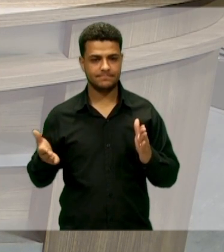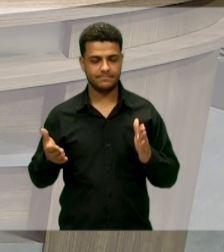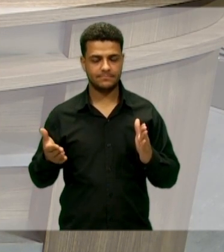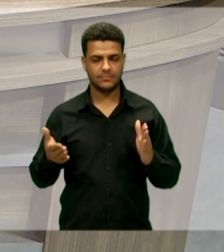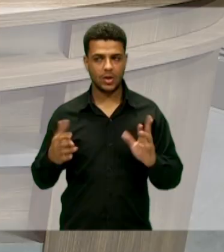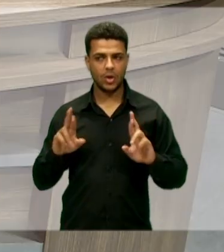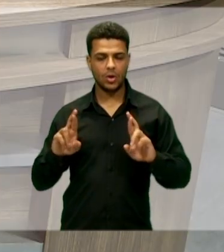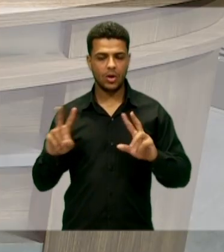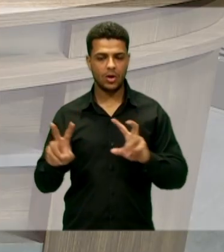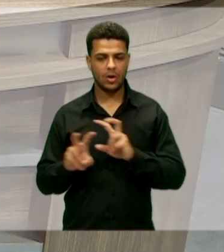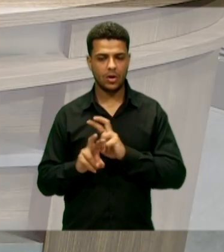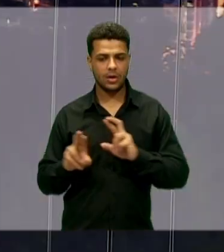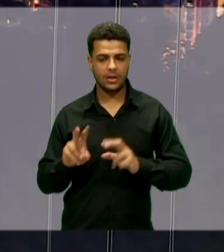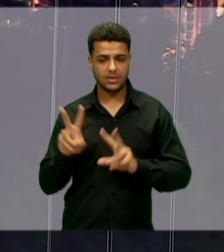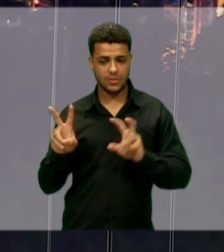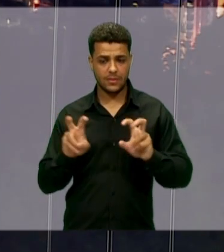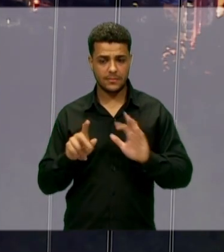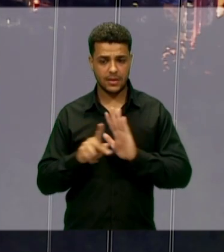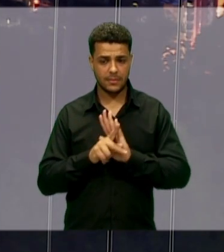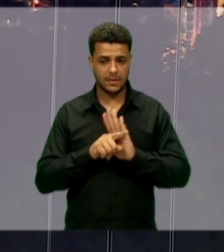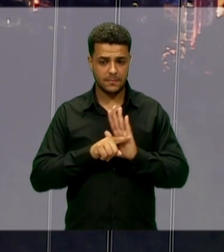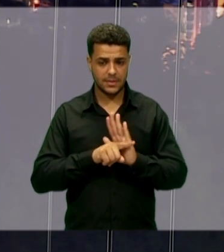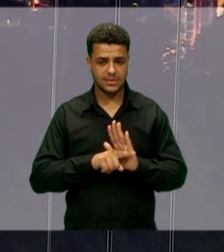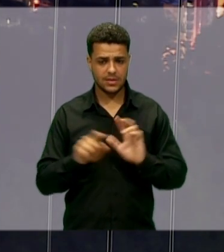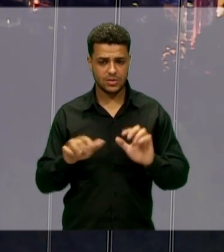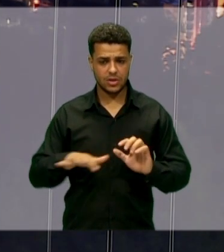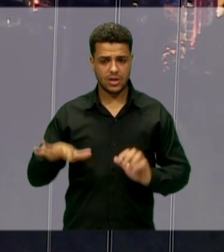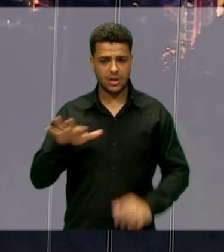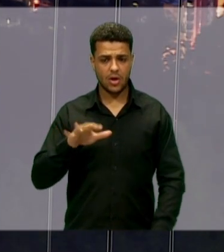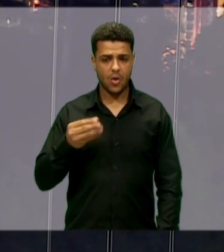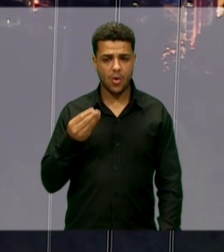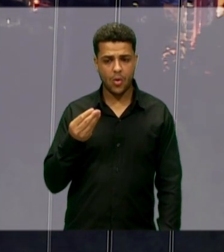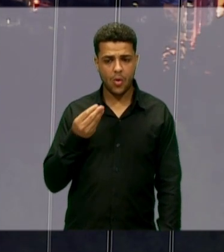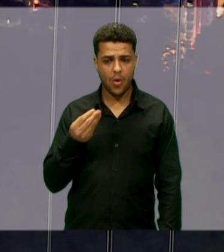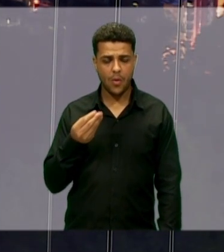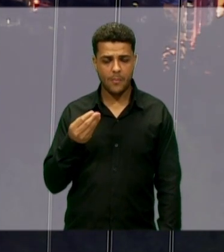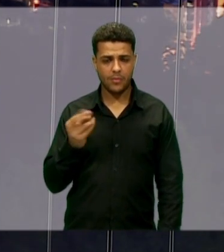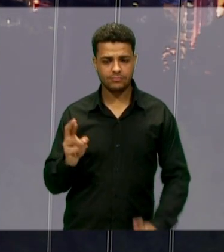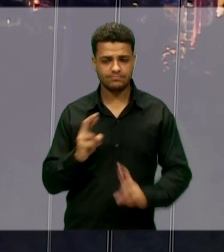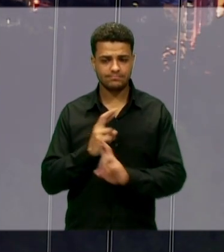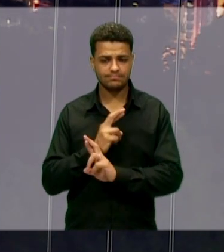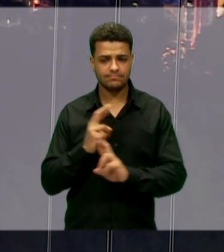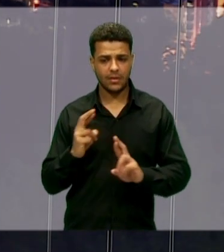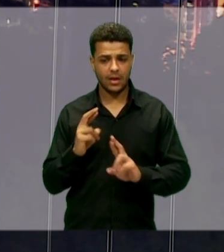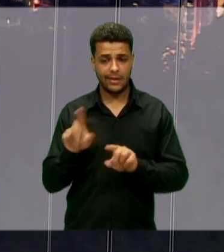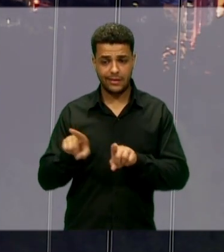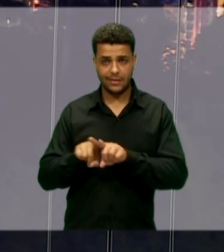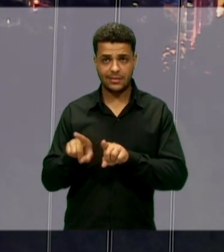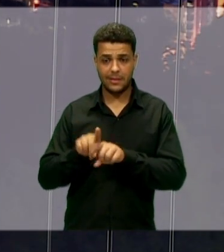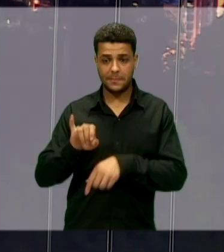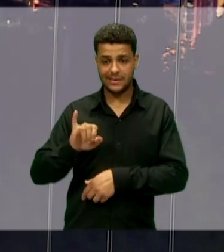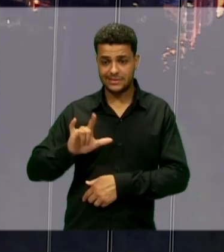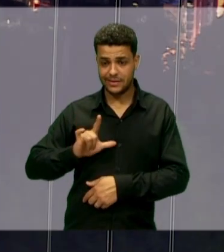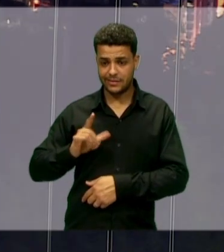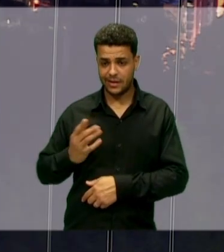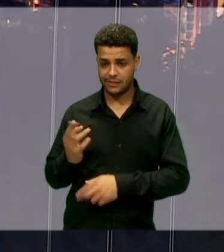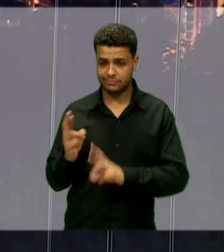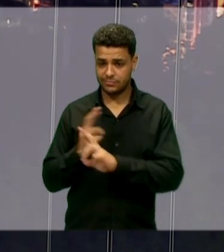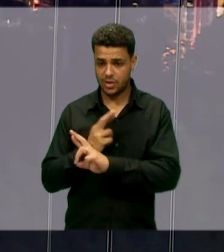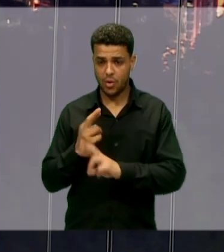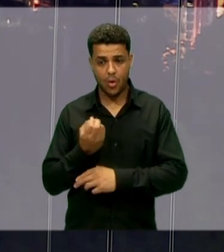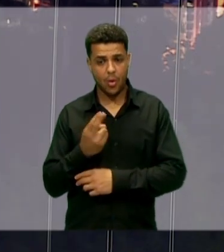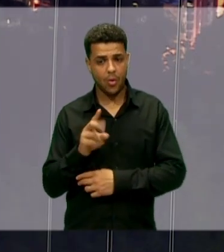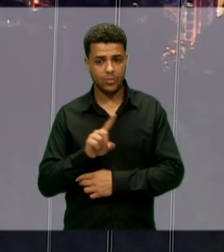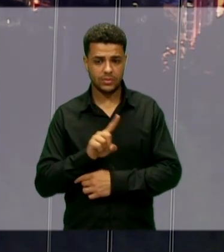em relação às suas pesquisas em geral, como é que elas estão se relacionando, ou se existe essa relação ou